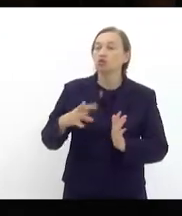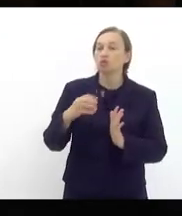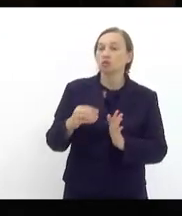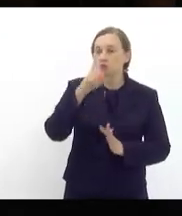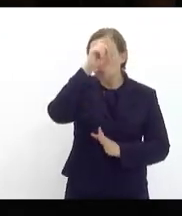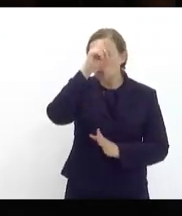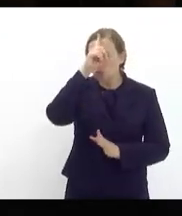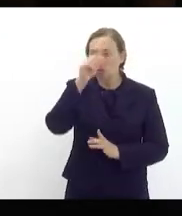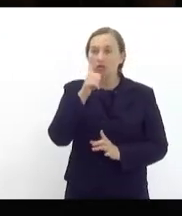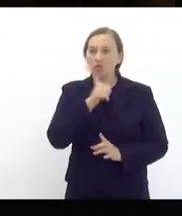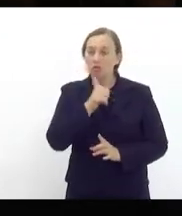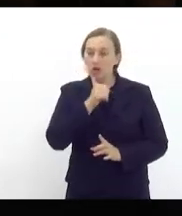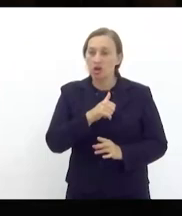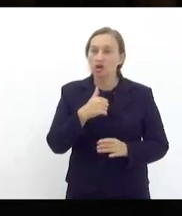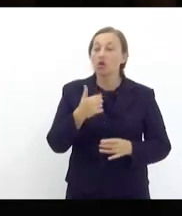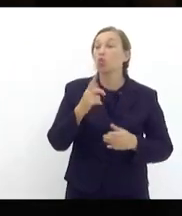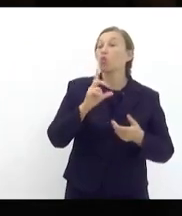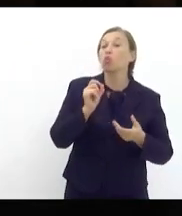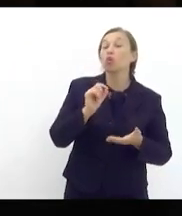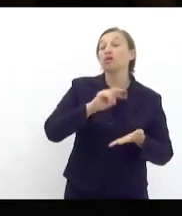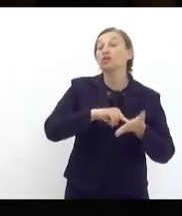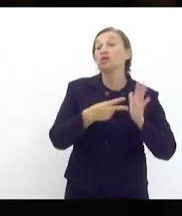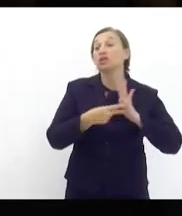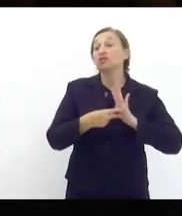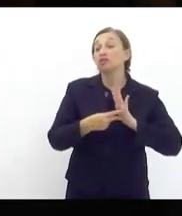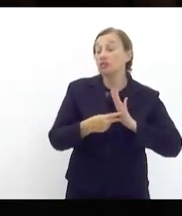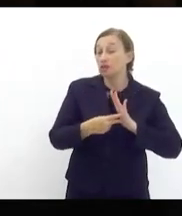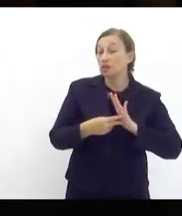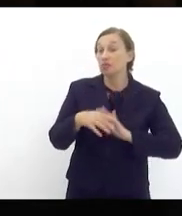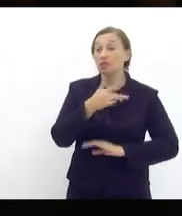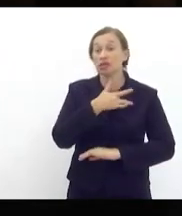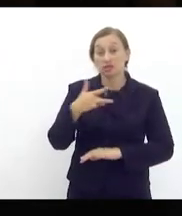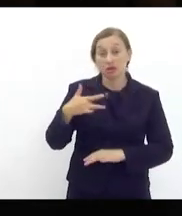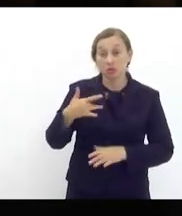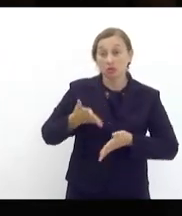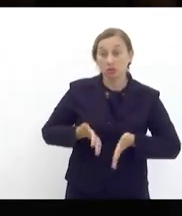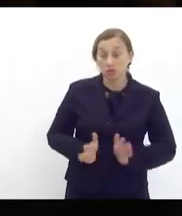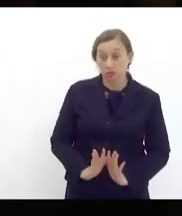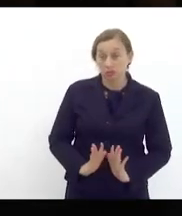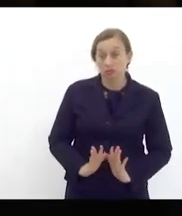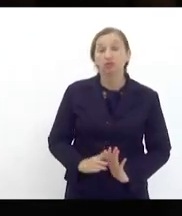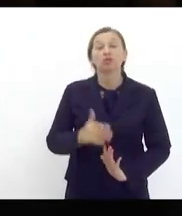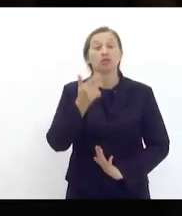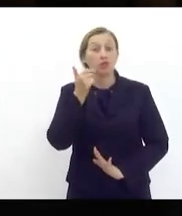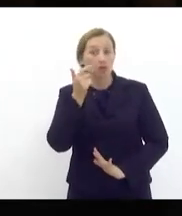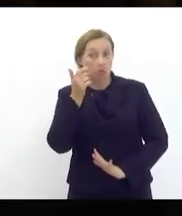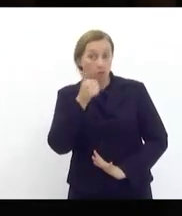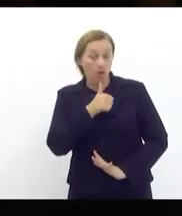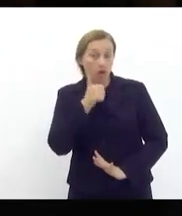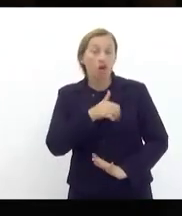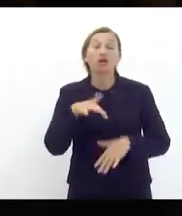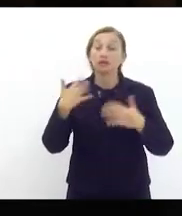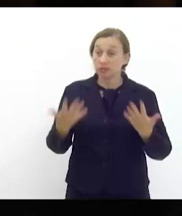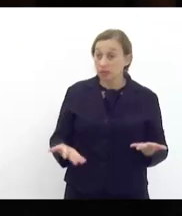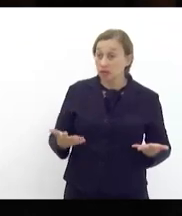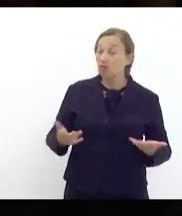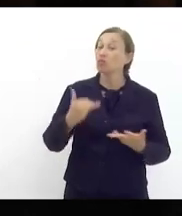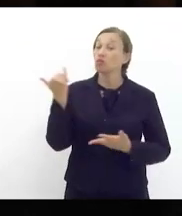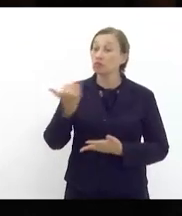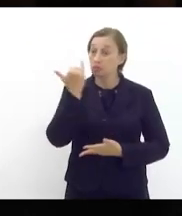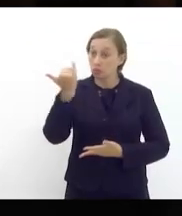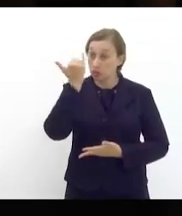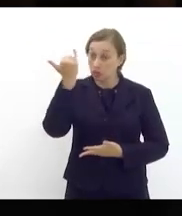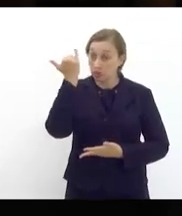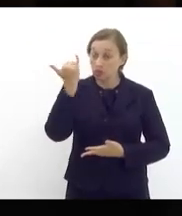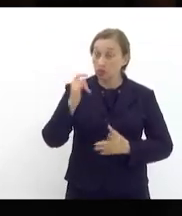hospitais da mulher e o que significa isso para a saúde reprodutiva das nossas mulheres. Então, foi uma ainda importante